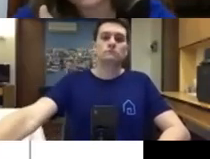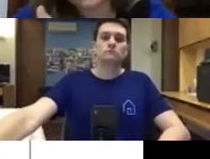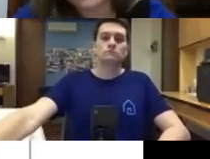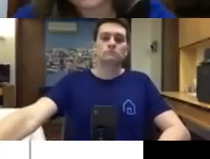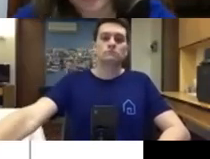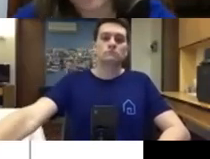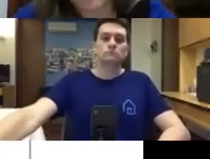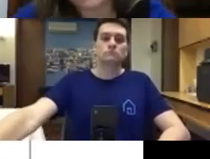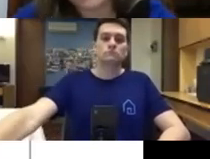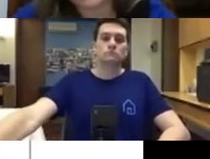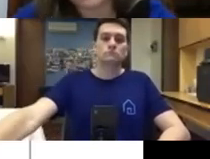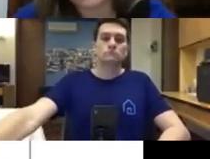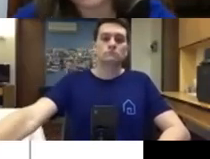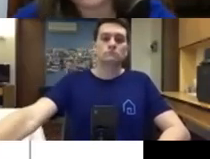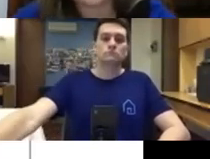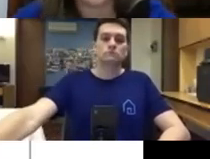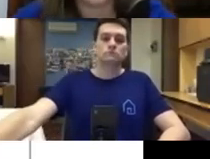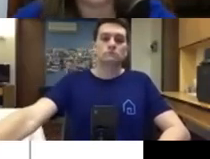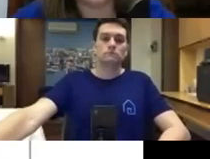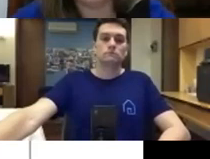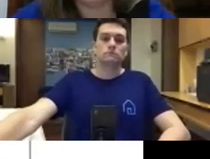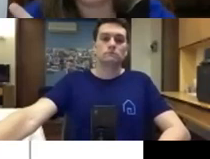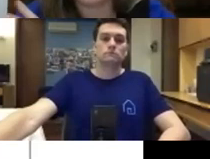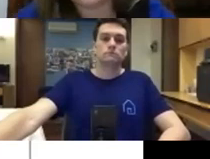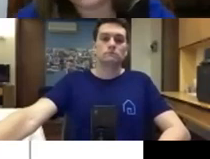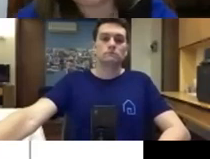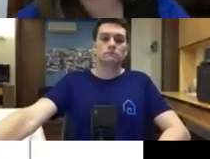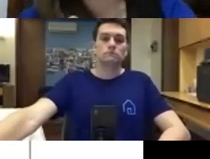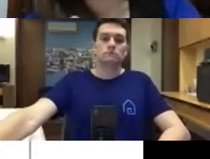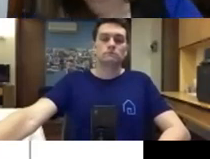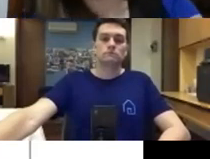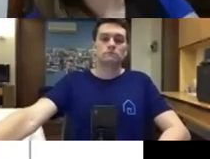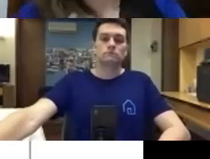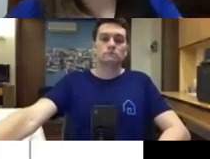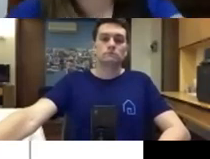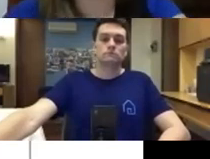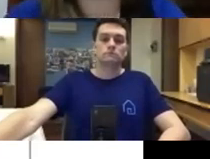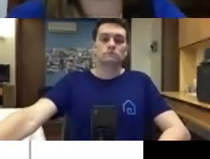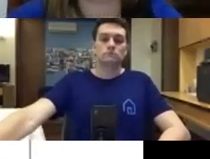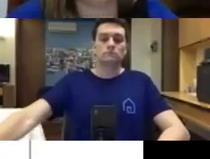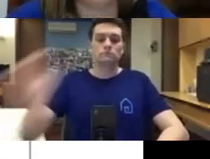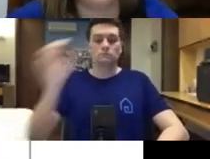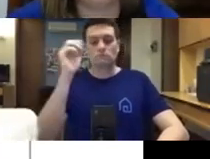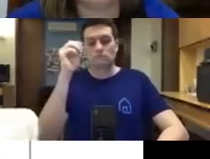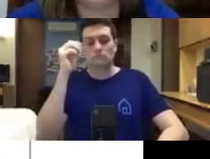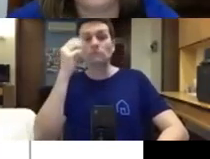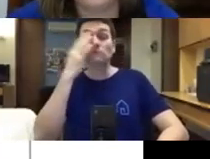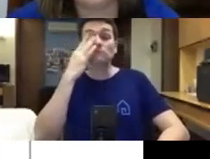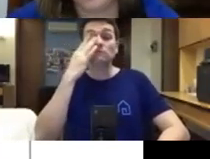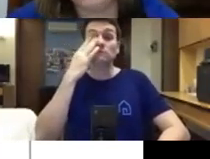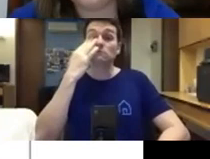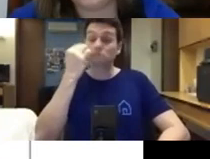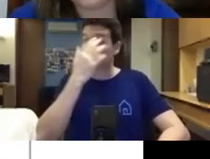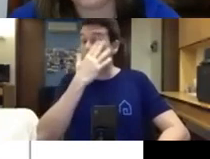pode ser prejudicial, por exemplo, em questão de concretos pouco permeáveis, né? Porque a gente tem